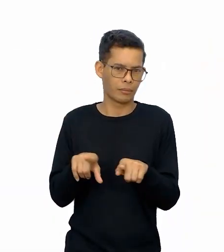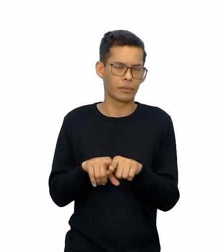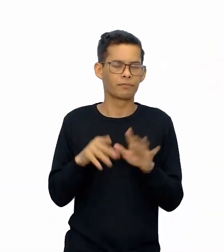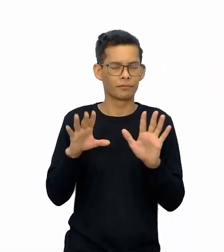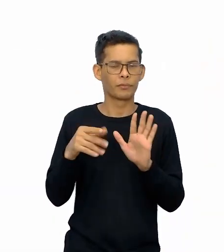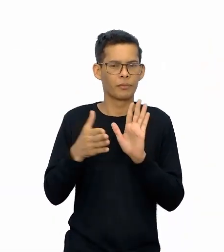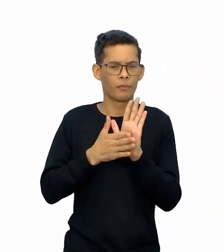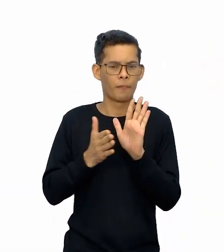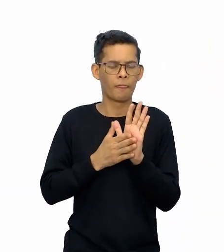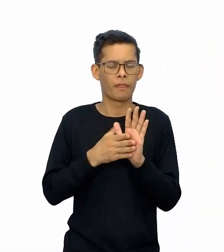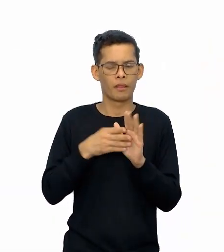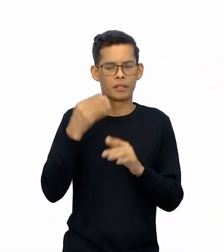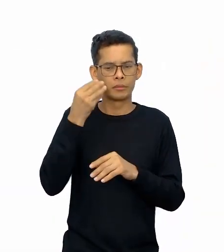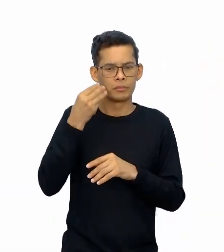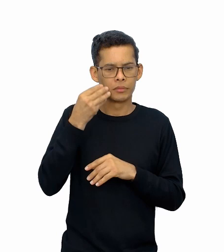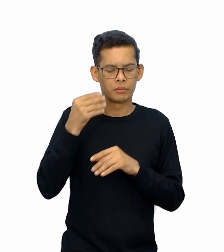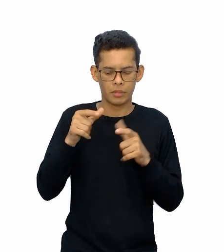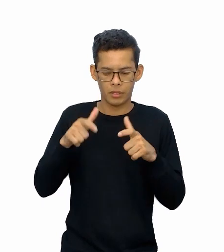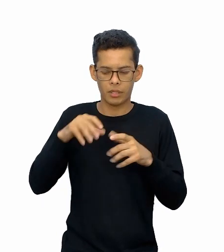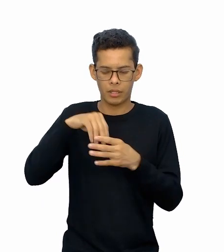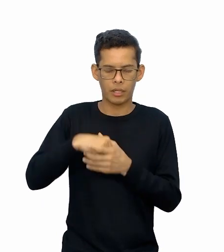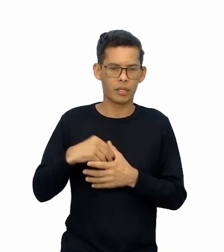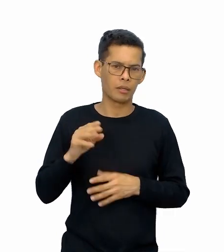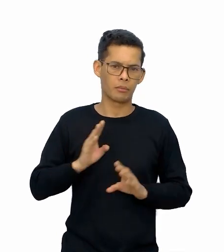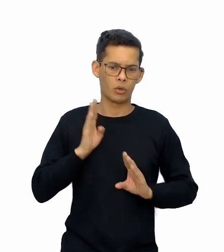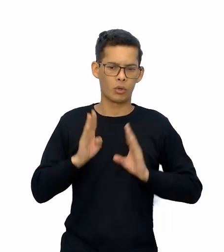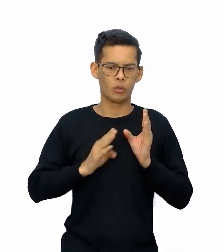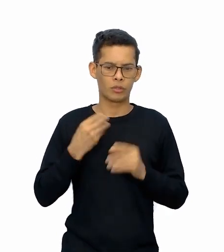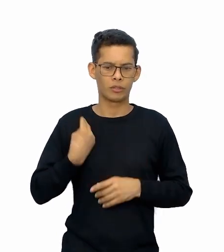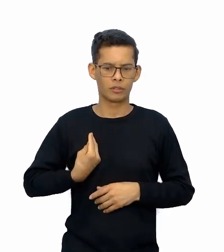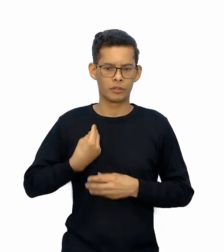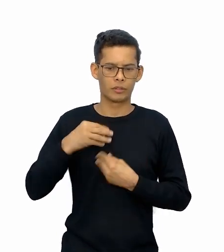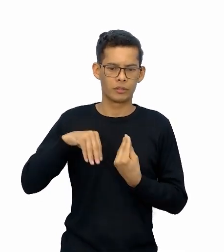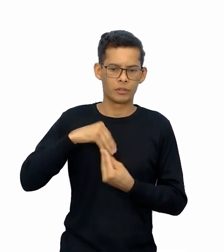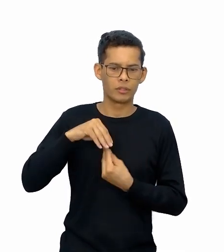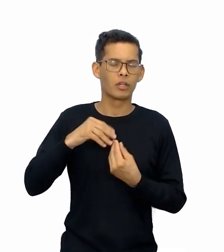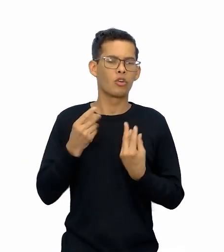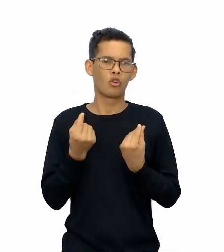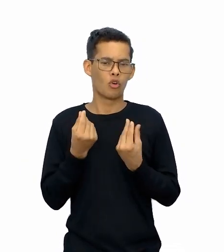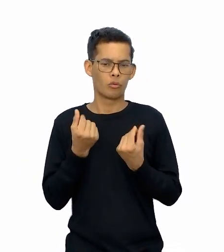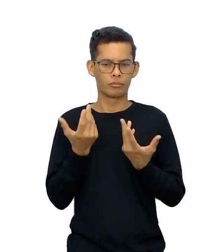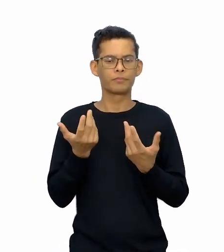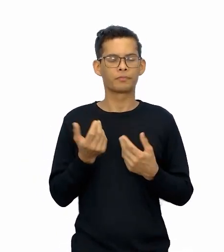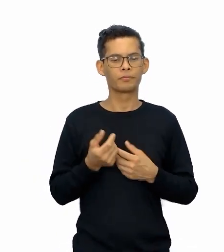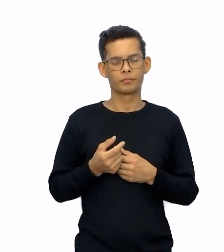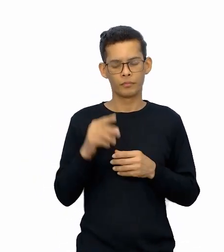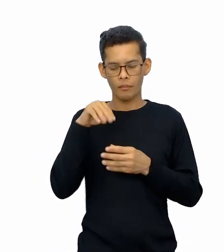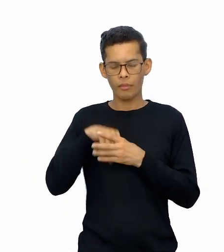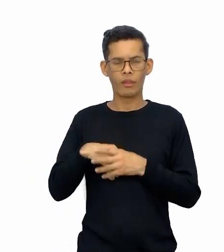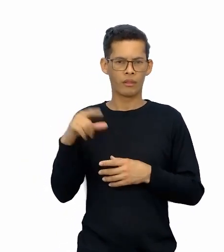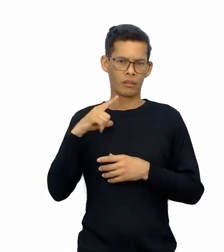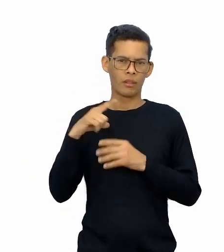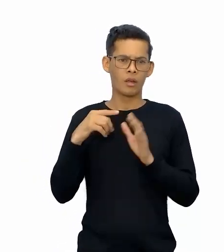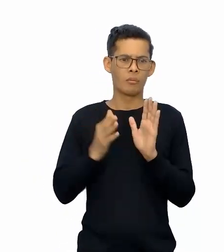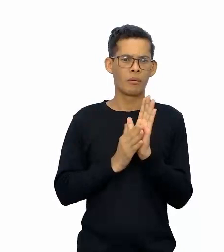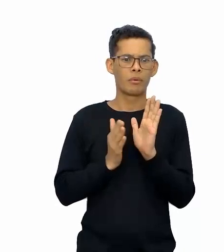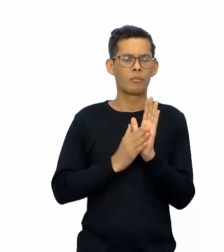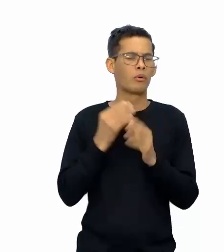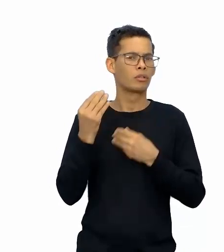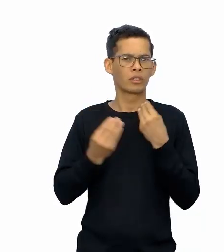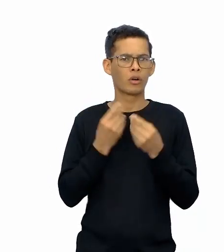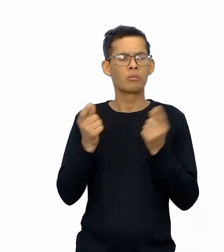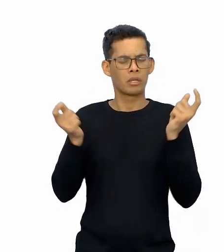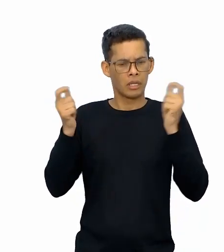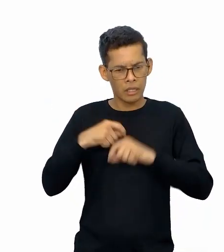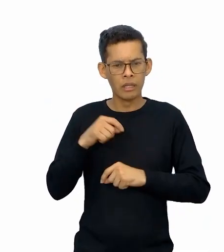de experimento para o componente biologia, né? Então, para esse componente, nós separamos uma proposta de experimento que